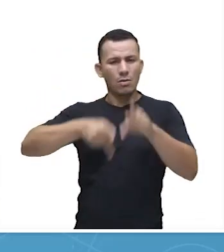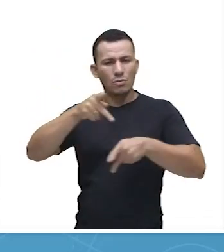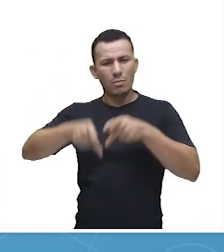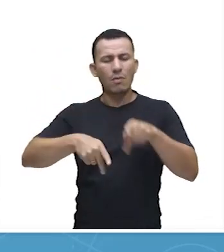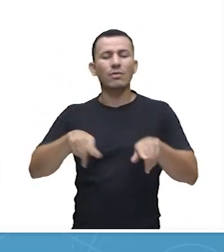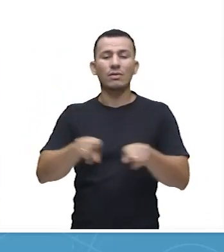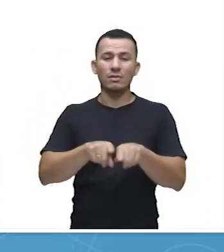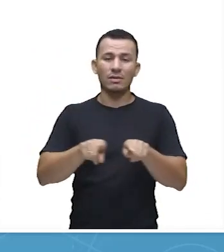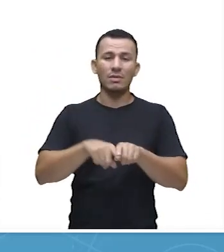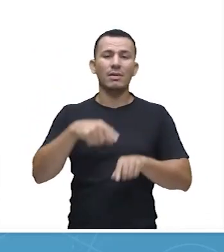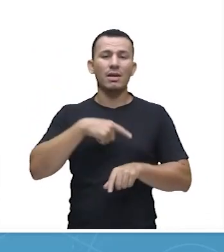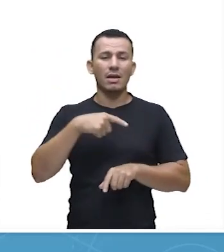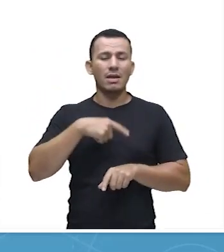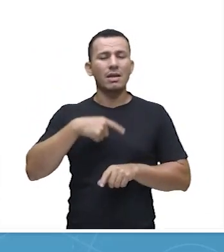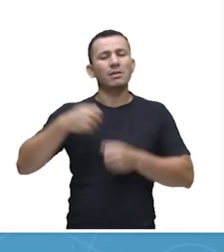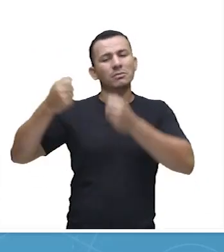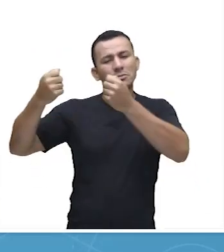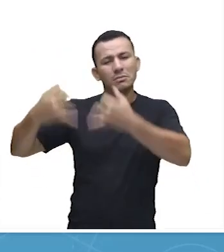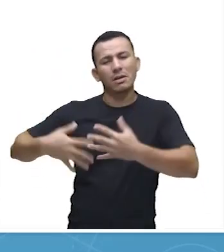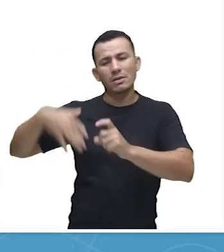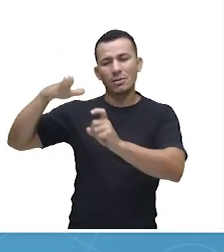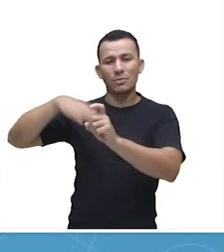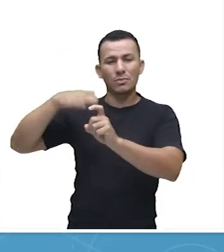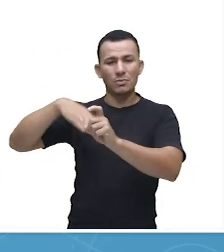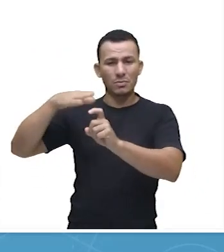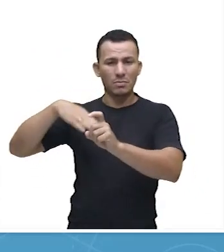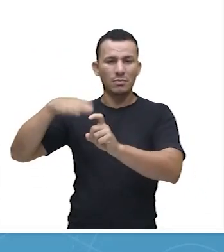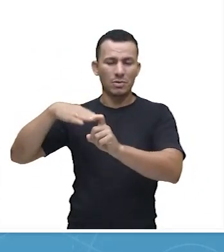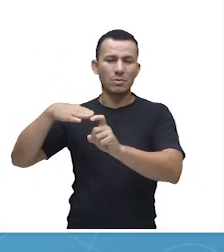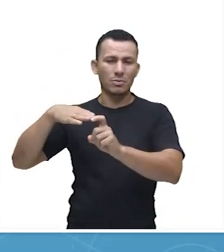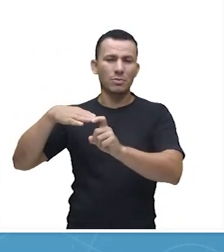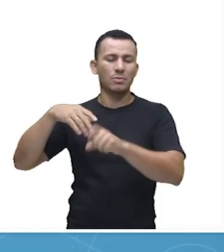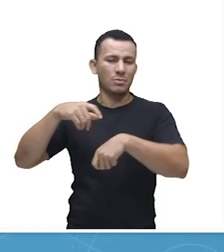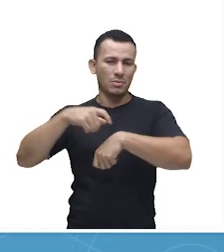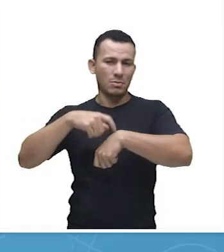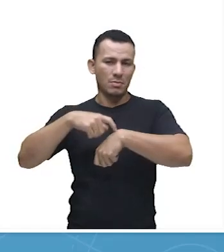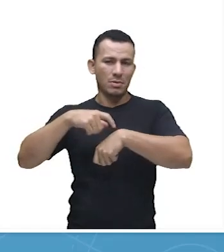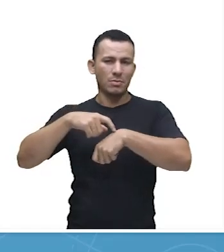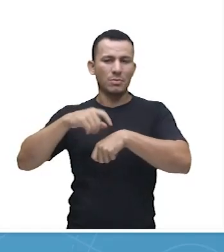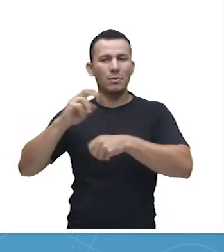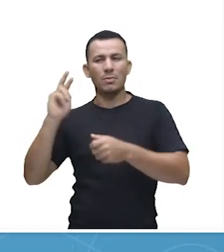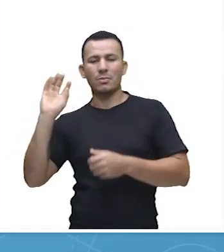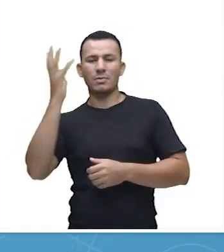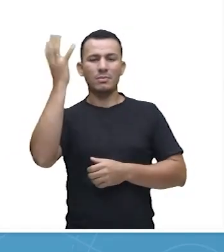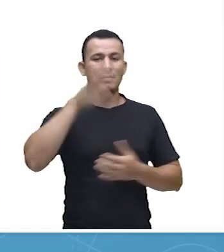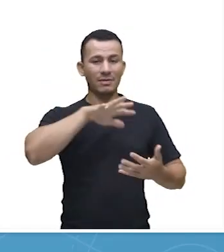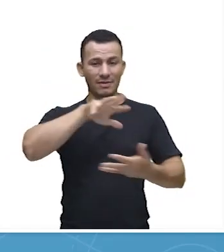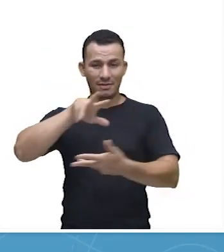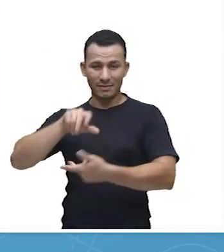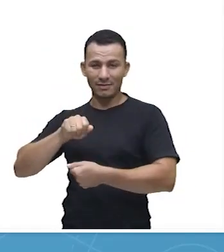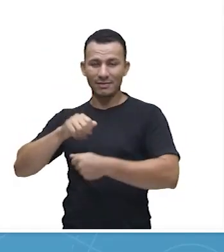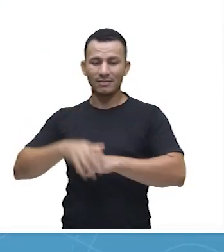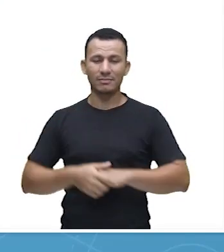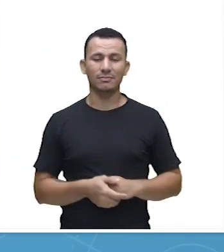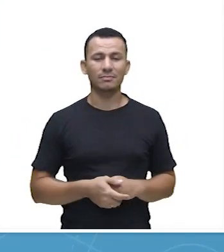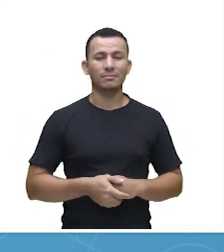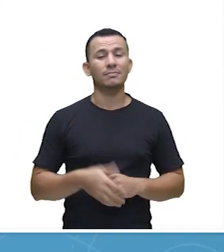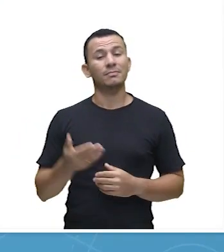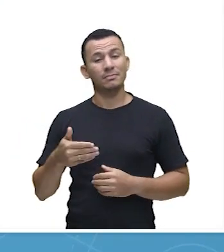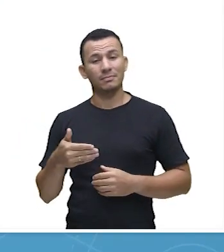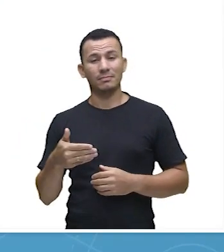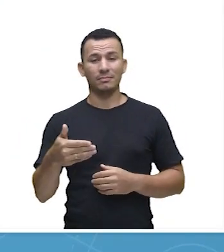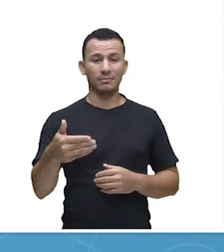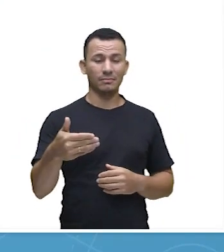aí as suas explicações mitológicas para as situações do mundo, tá bom, gente? E aí, seguindo com a nossa aula, a gente tem